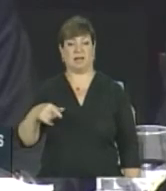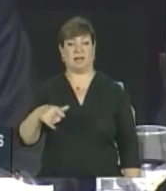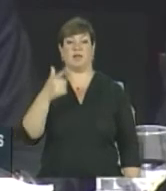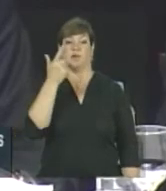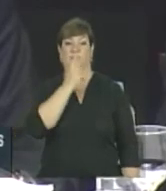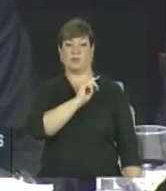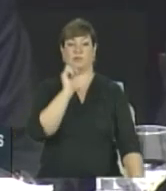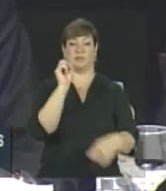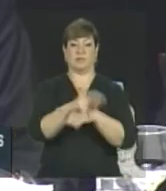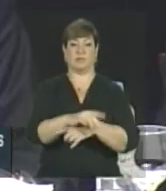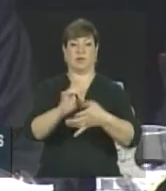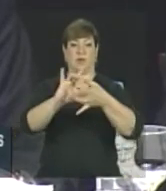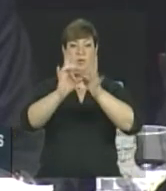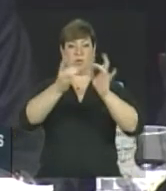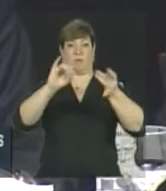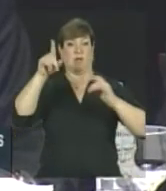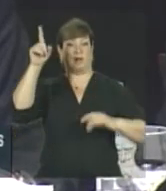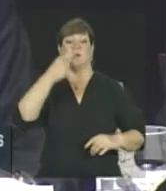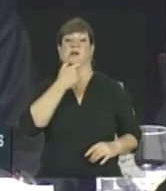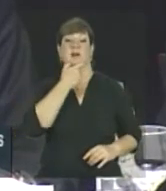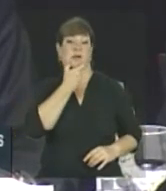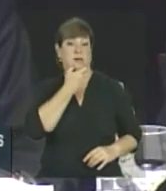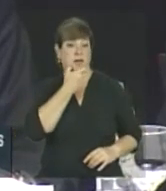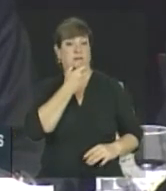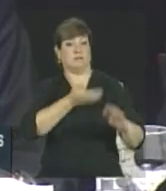classificada para as Olimpíadas de Londres,